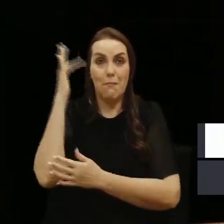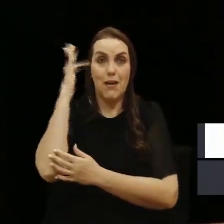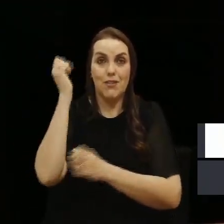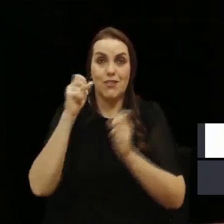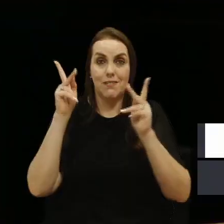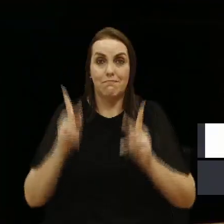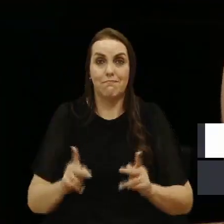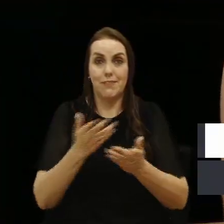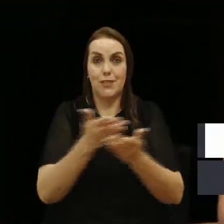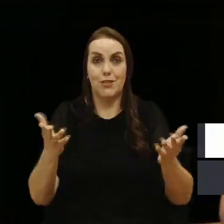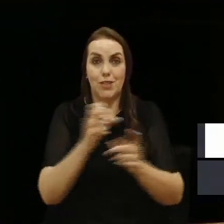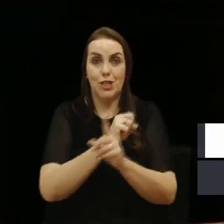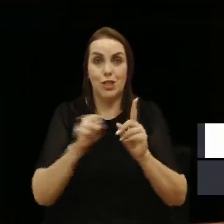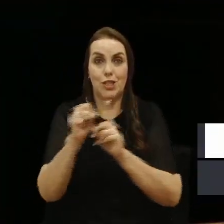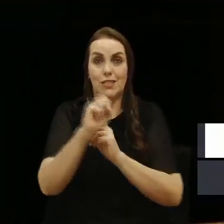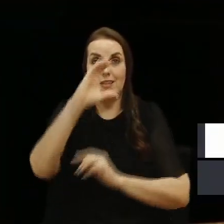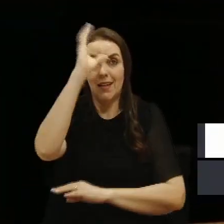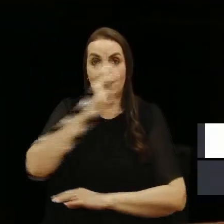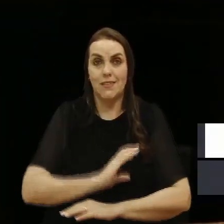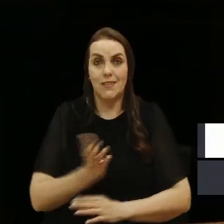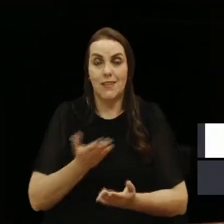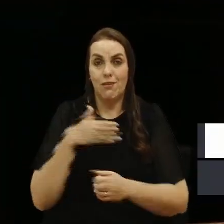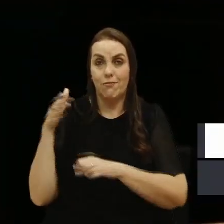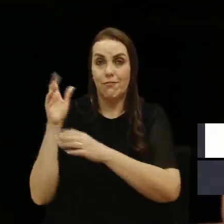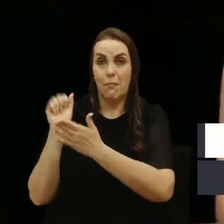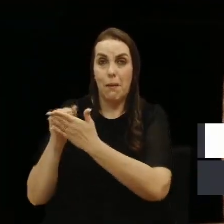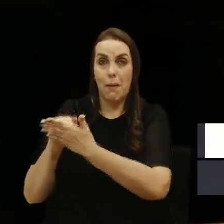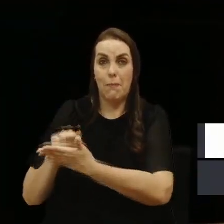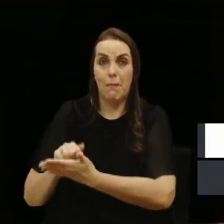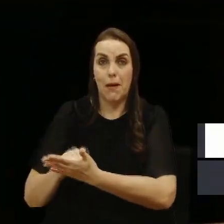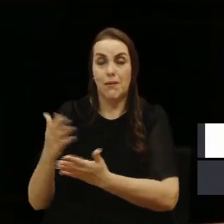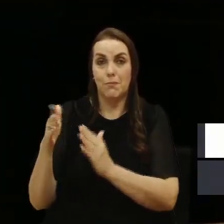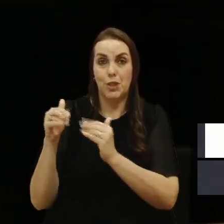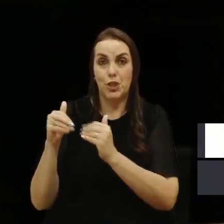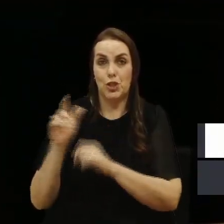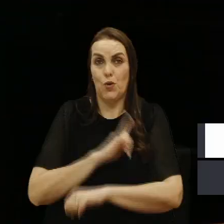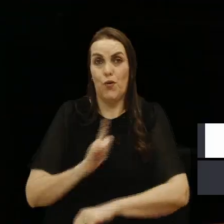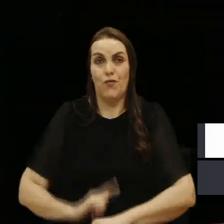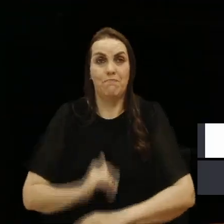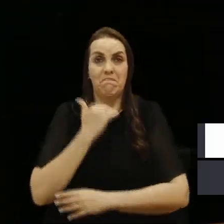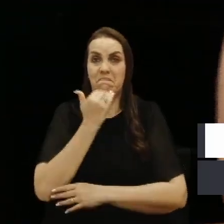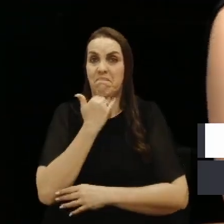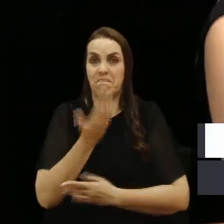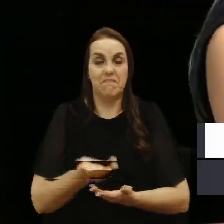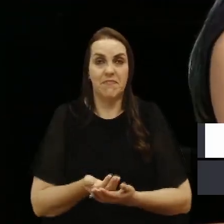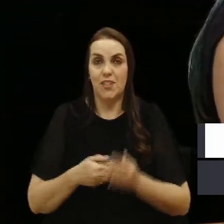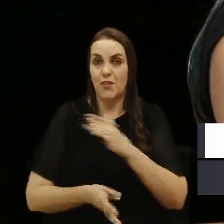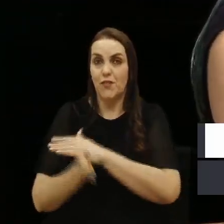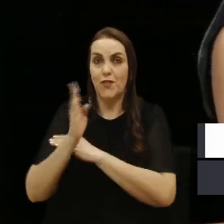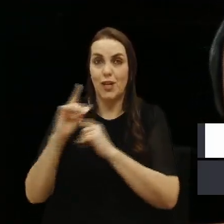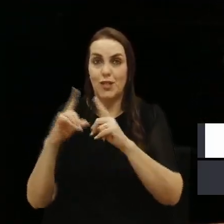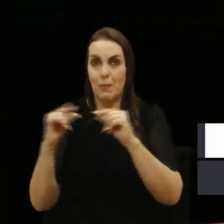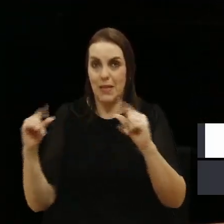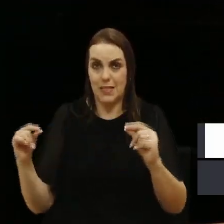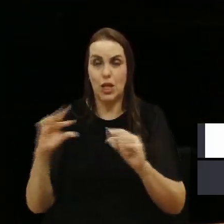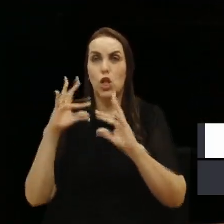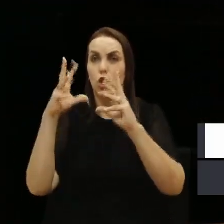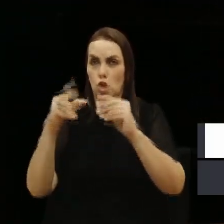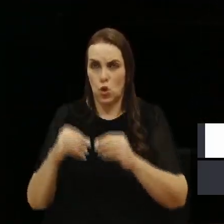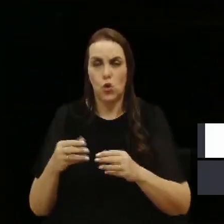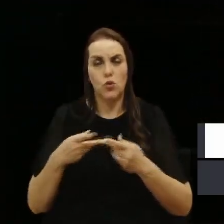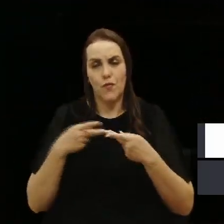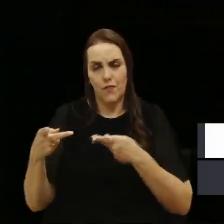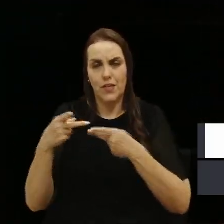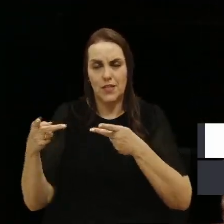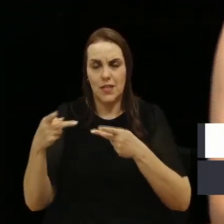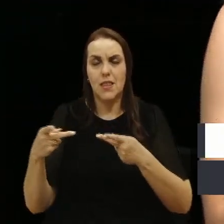Imaginem a sociedade civil quando vai bater na porta dos governos. E aí não dá, né, gente? Se a gente vai para Brasília, todo mundo aqui visita os ministérios, todo